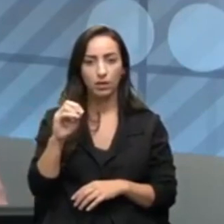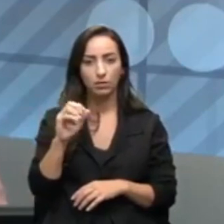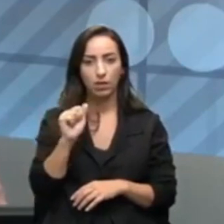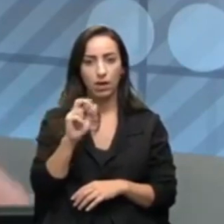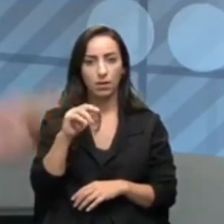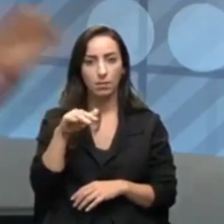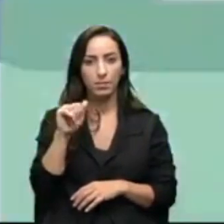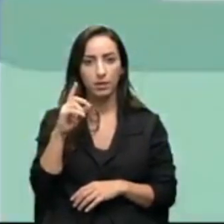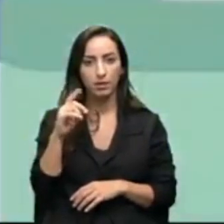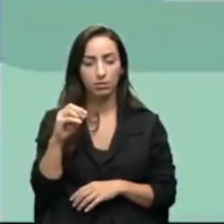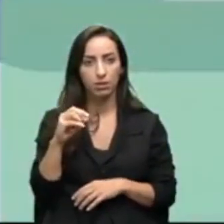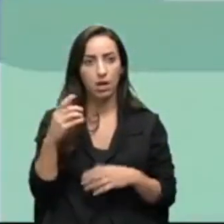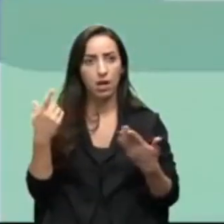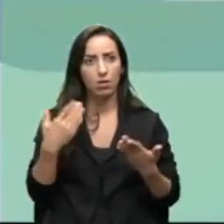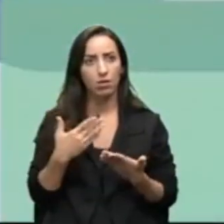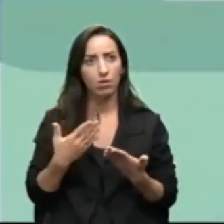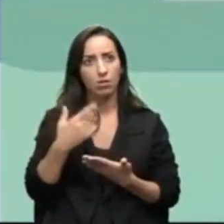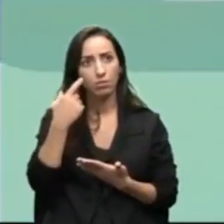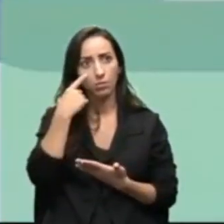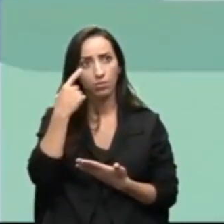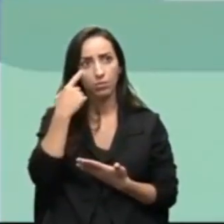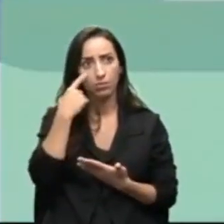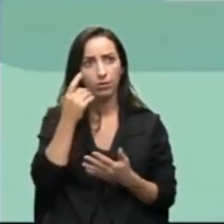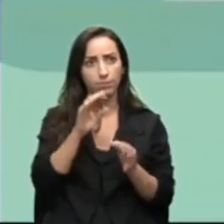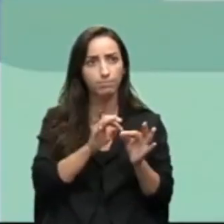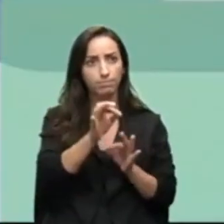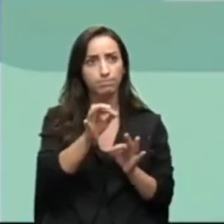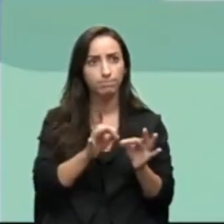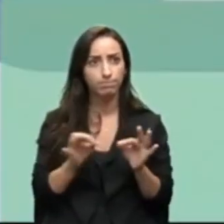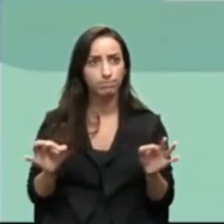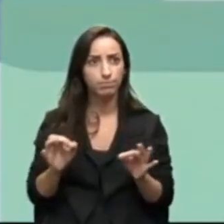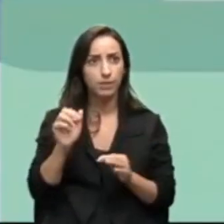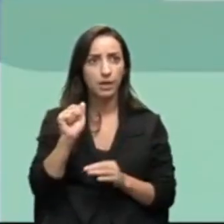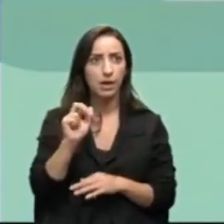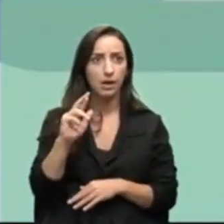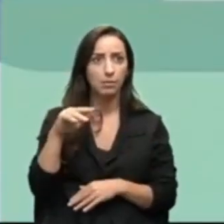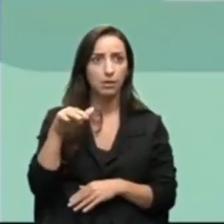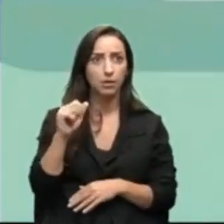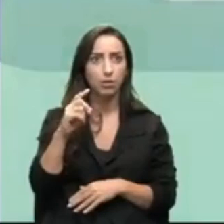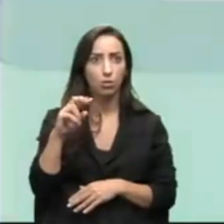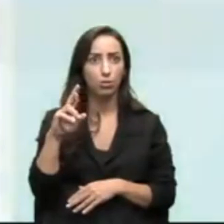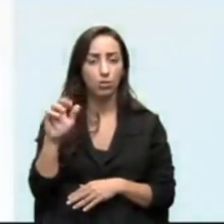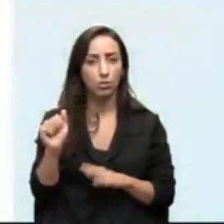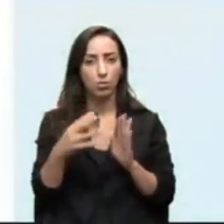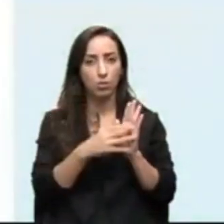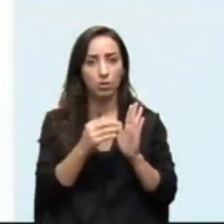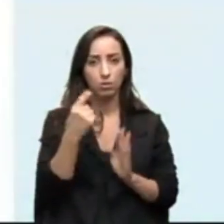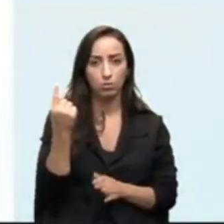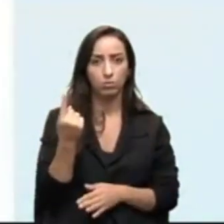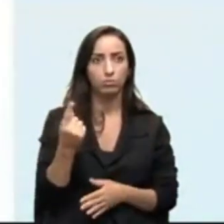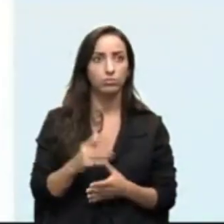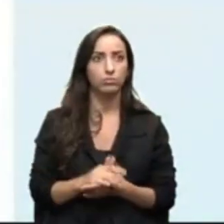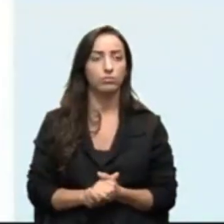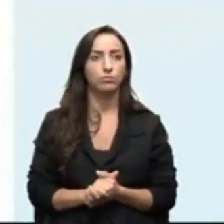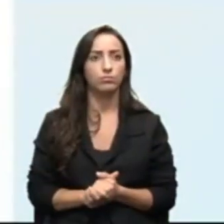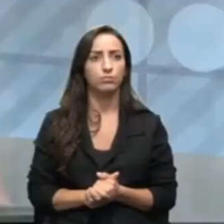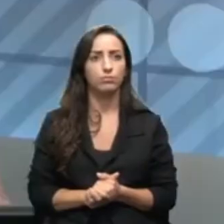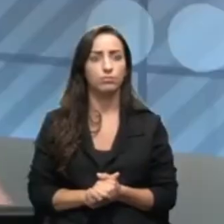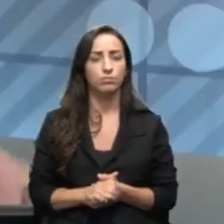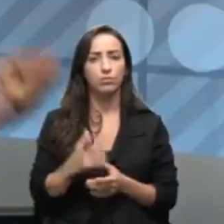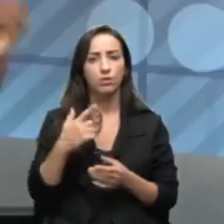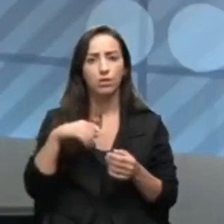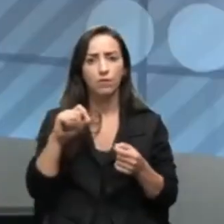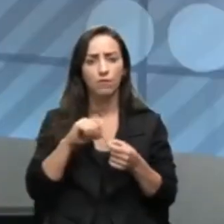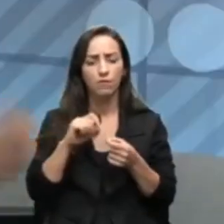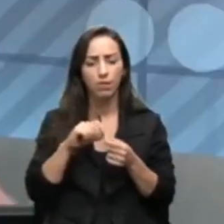vamos ver sobre o dimensionamento da armadura transversal no modelo 1. O que a gente faz, então,